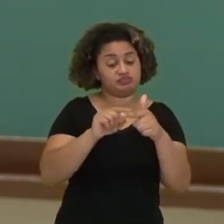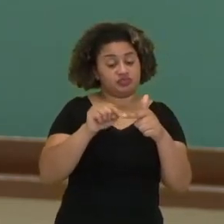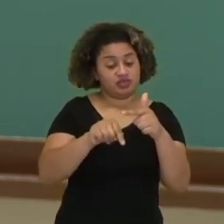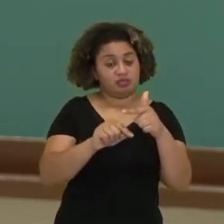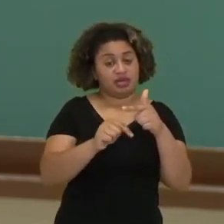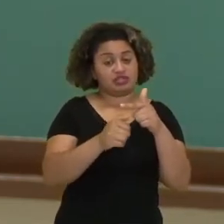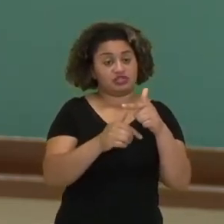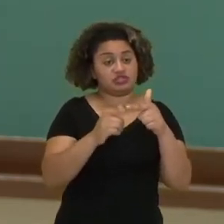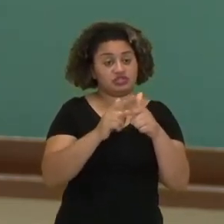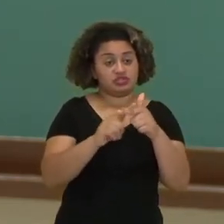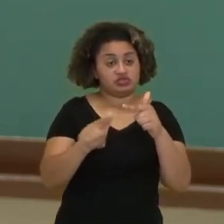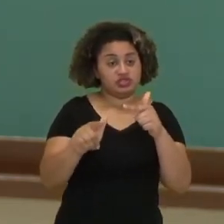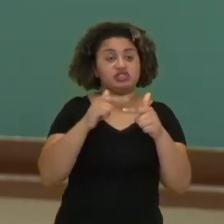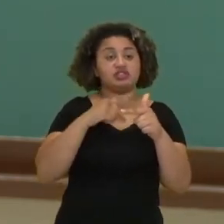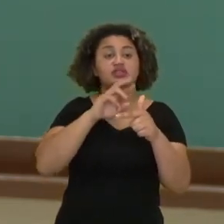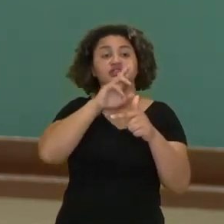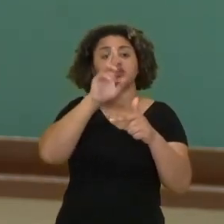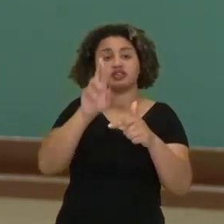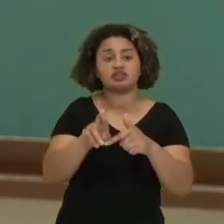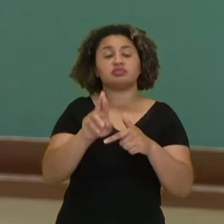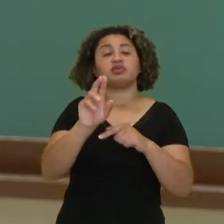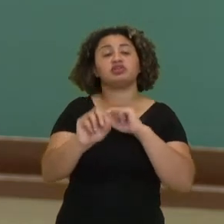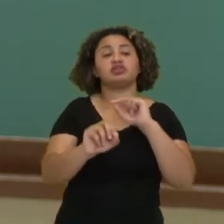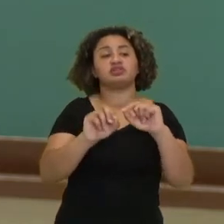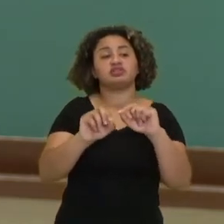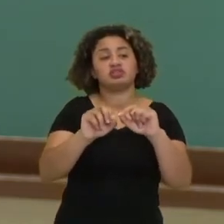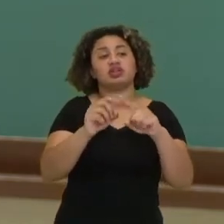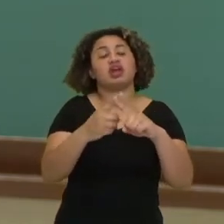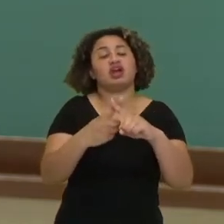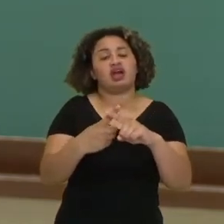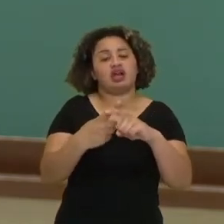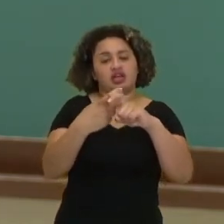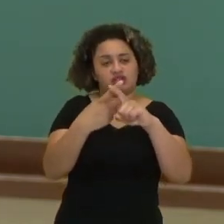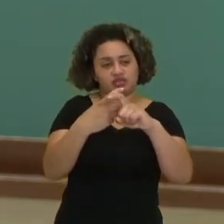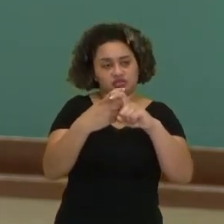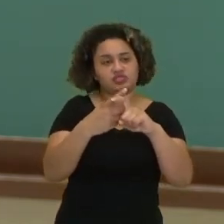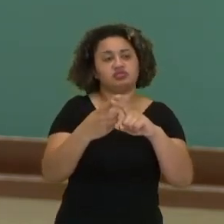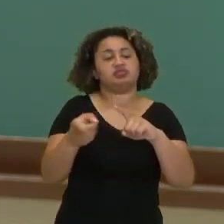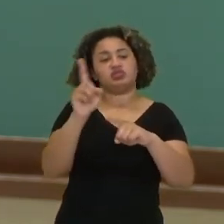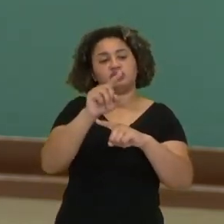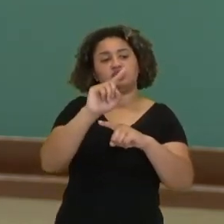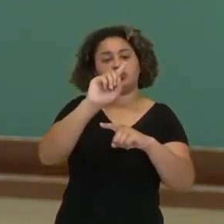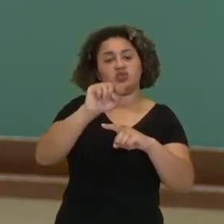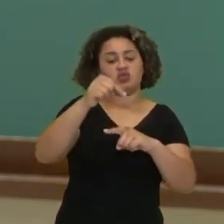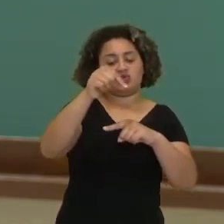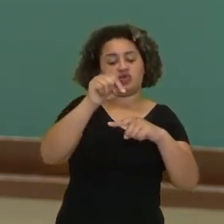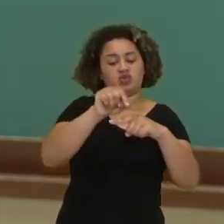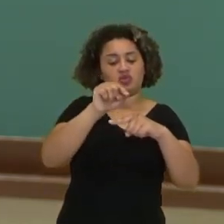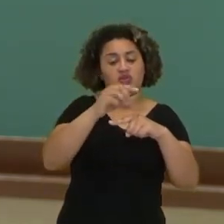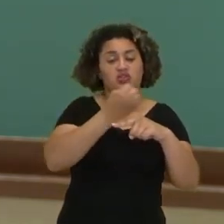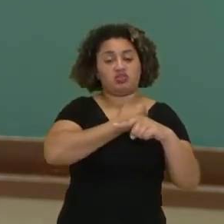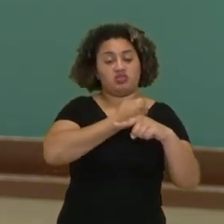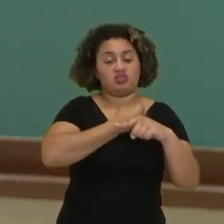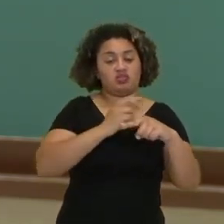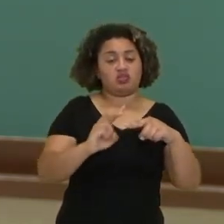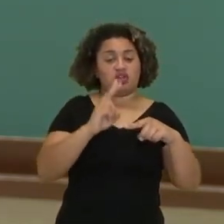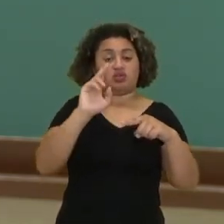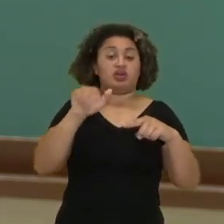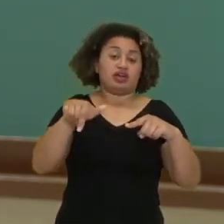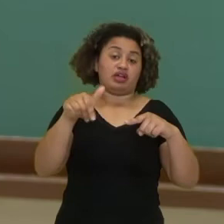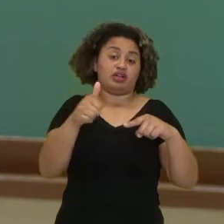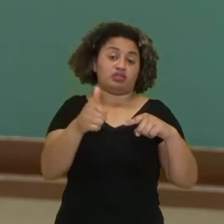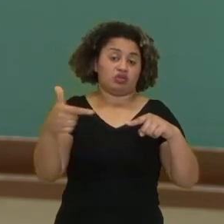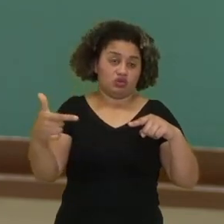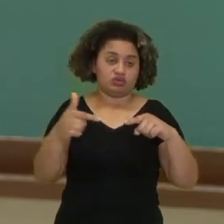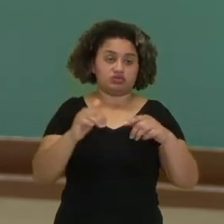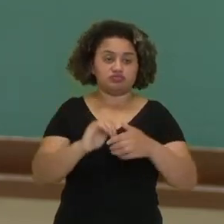e o resultado dessa divisão do 140 por 100 eu multiplico pelo numerador, que é 12.